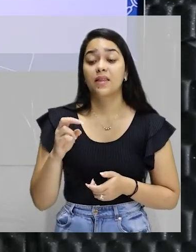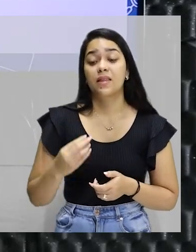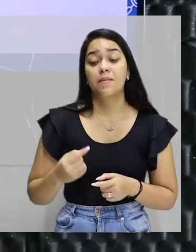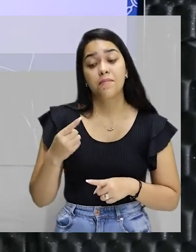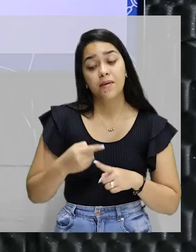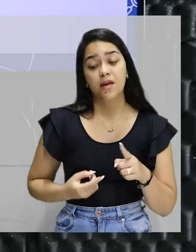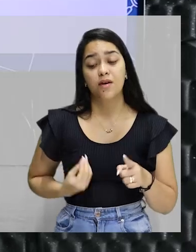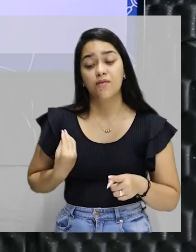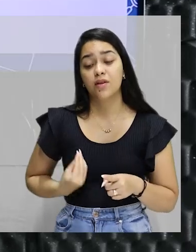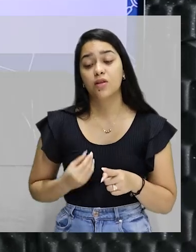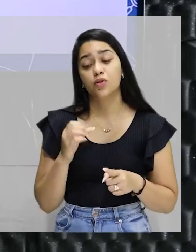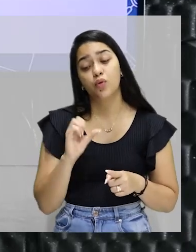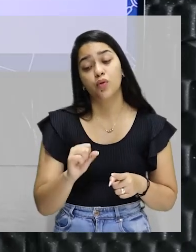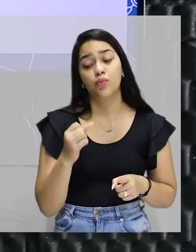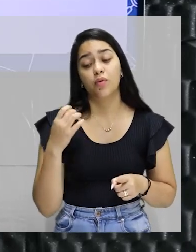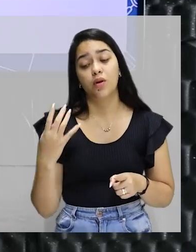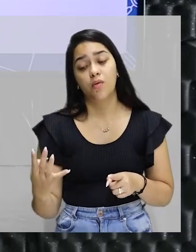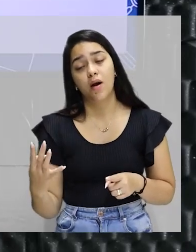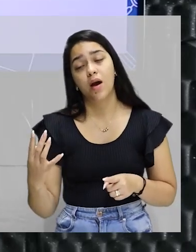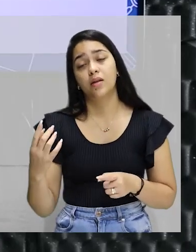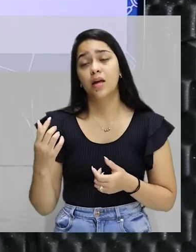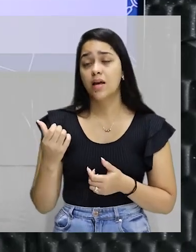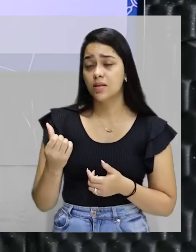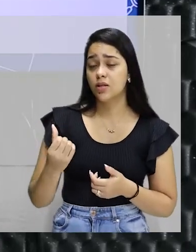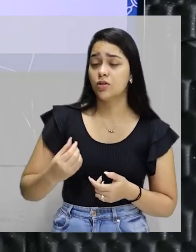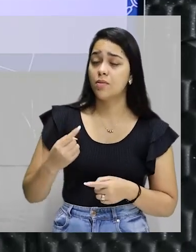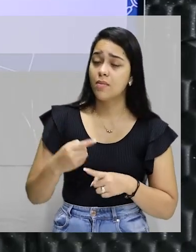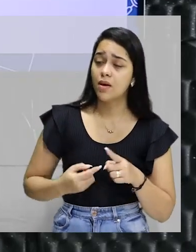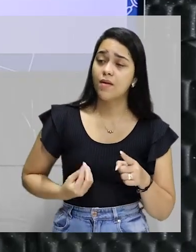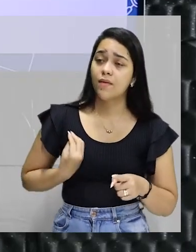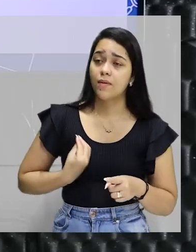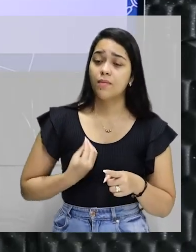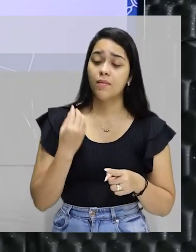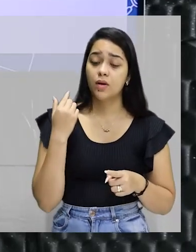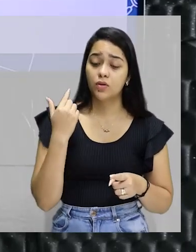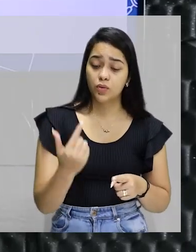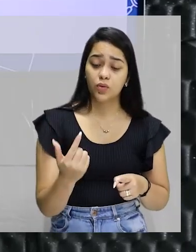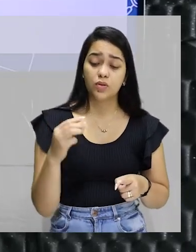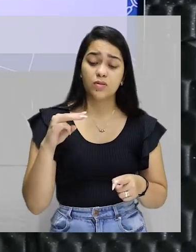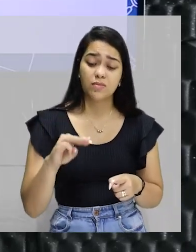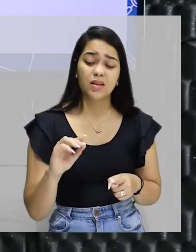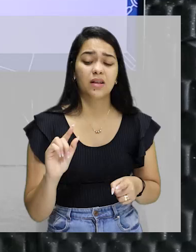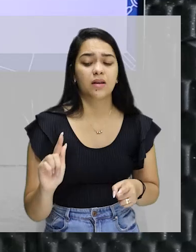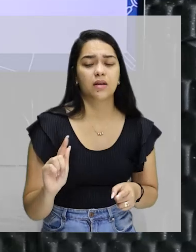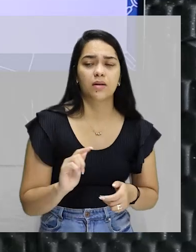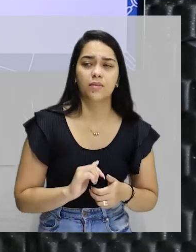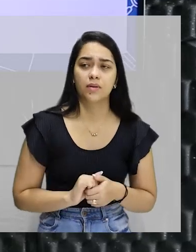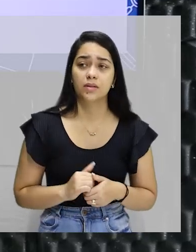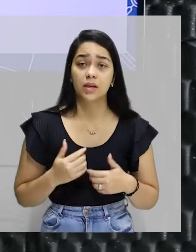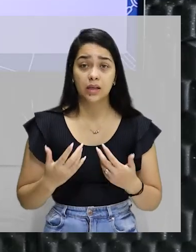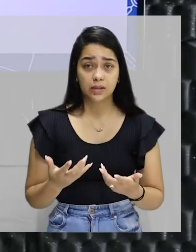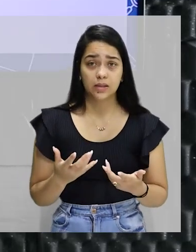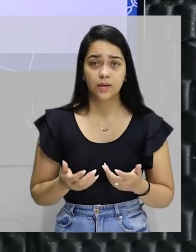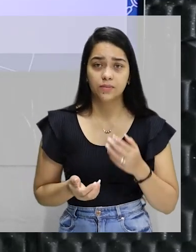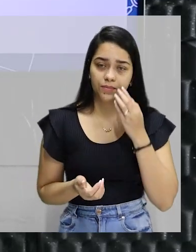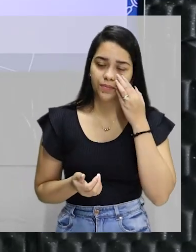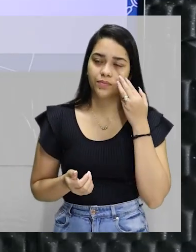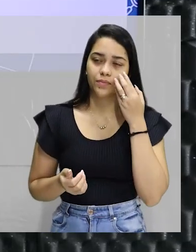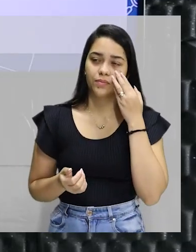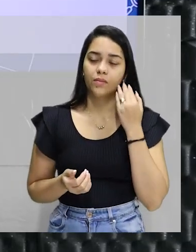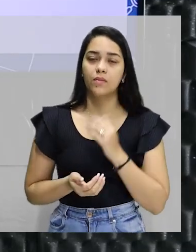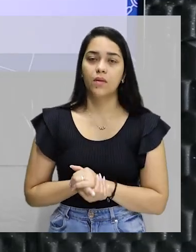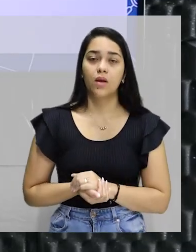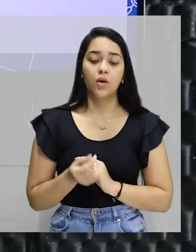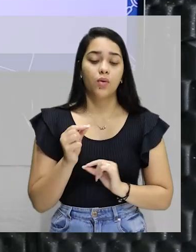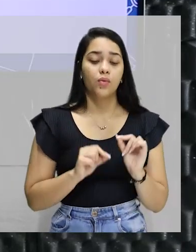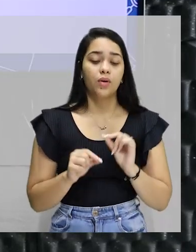meia-vida de 8 para 4 miligramas, sexta meia-vida de 4 para 2 miligramas. Então,